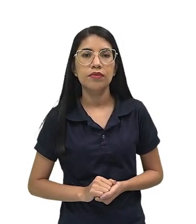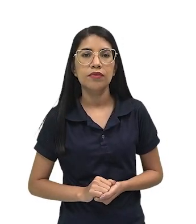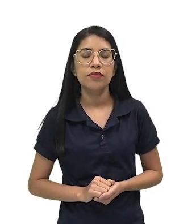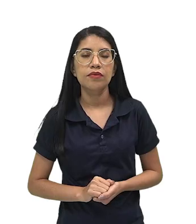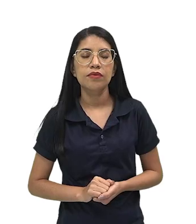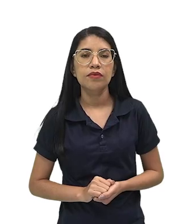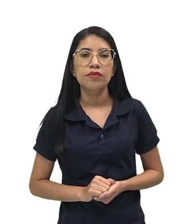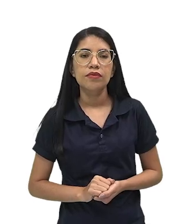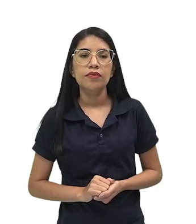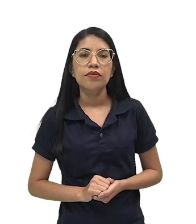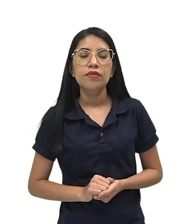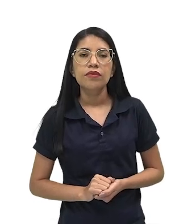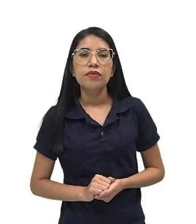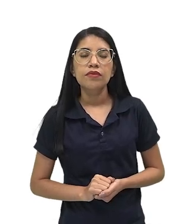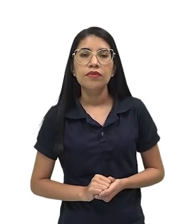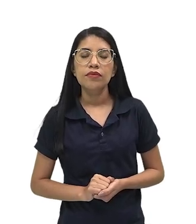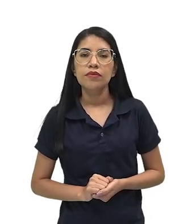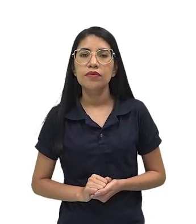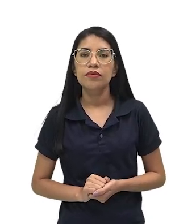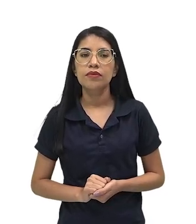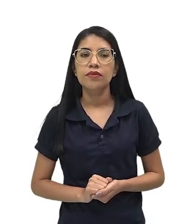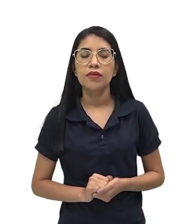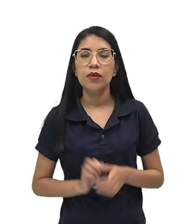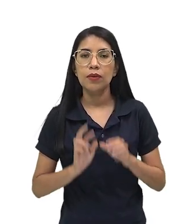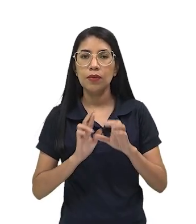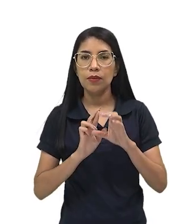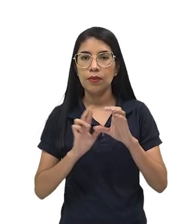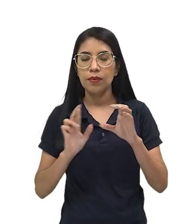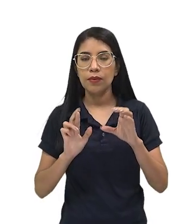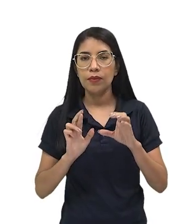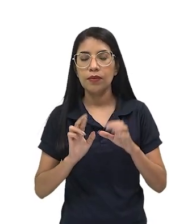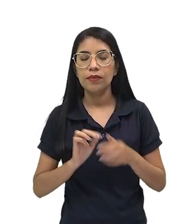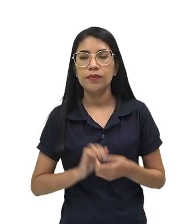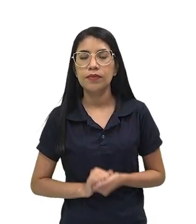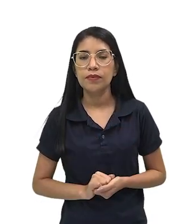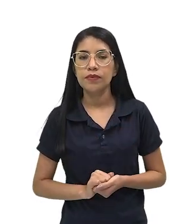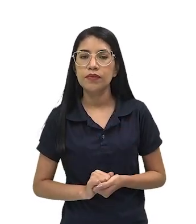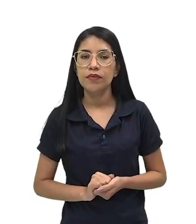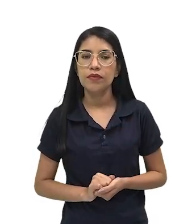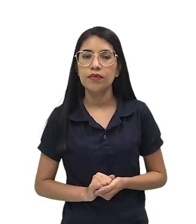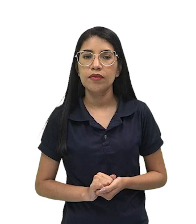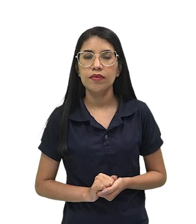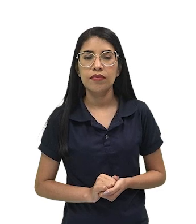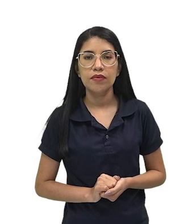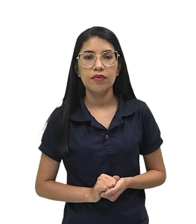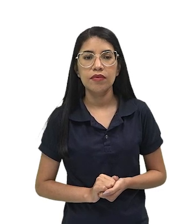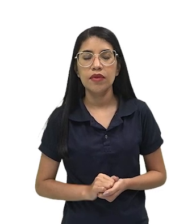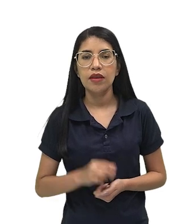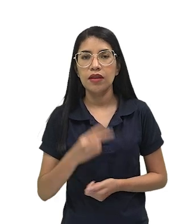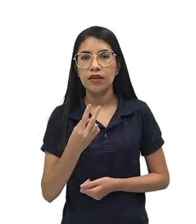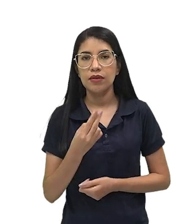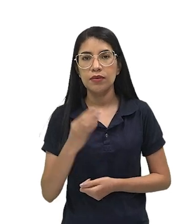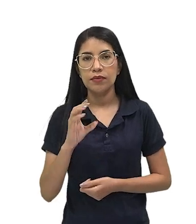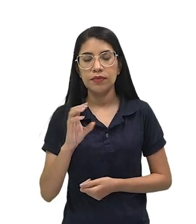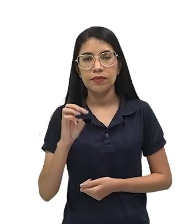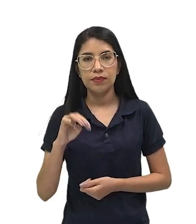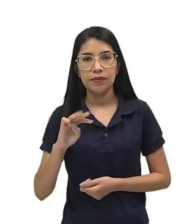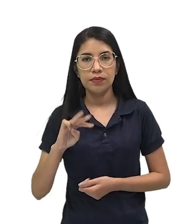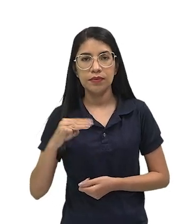cúbicos. O raio do cilindro, desse cilindro, ó, é 2